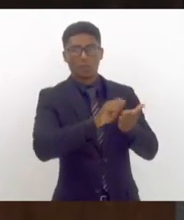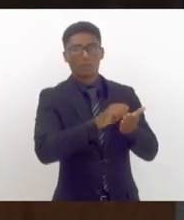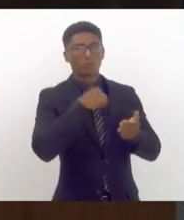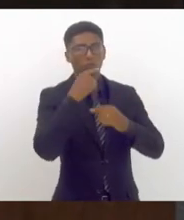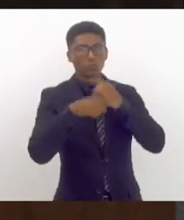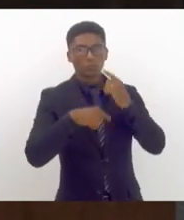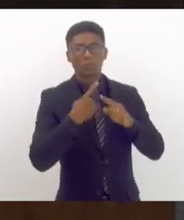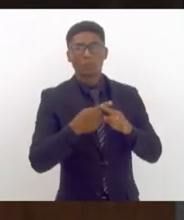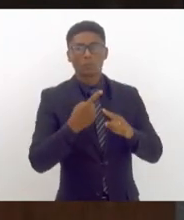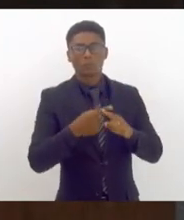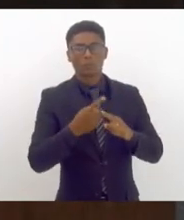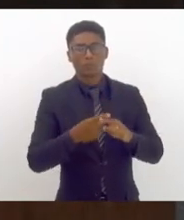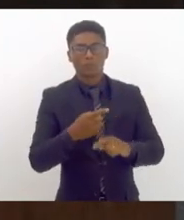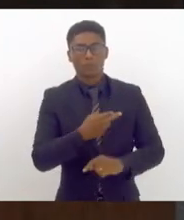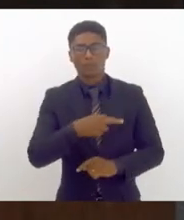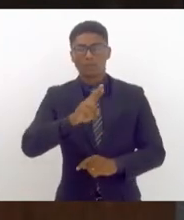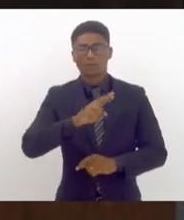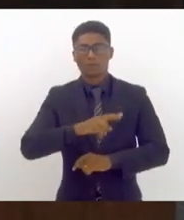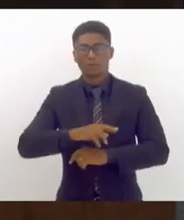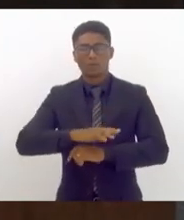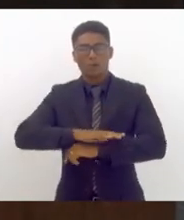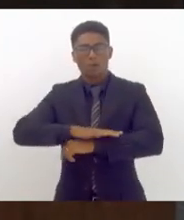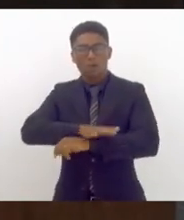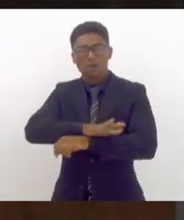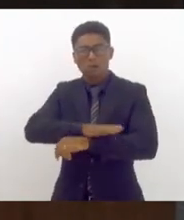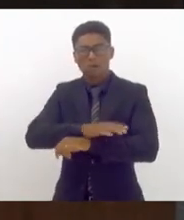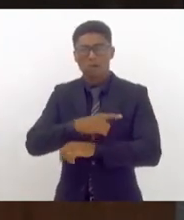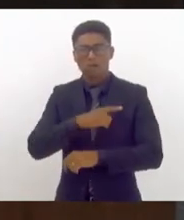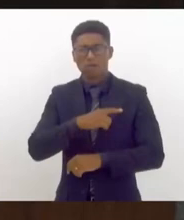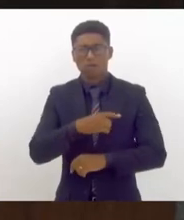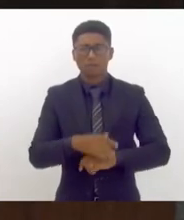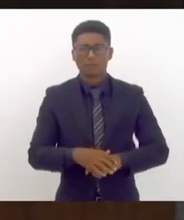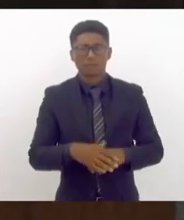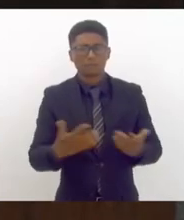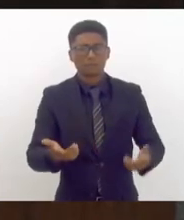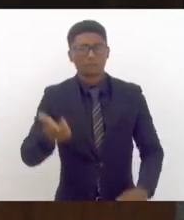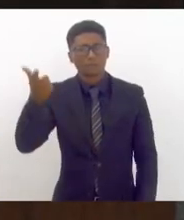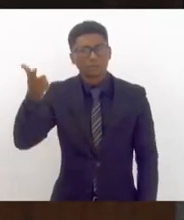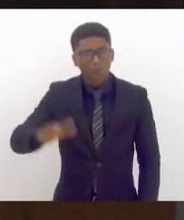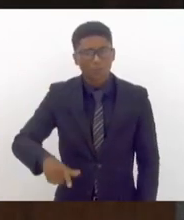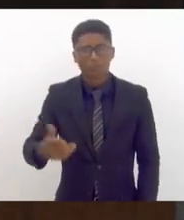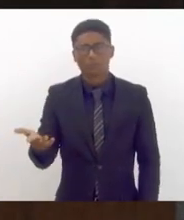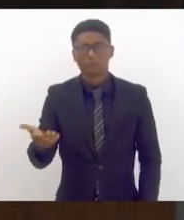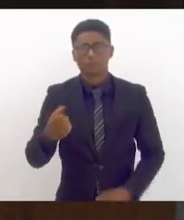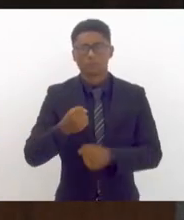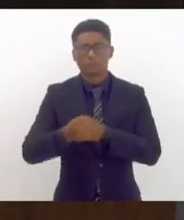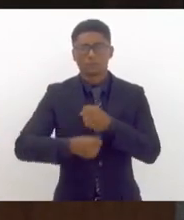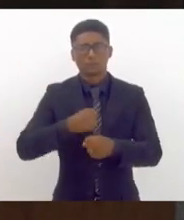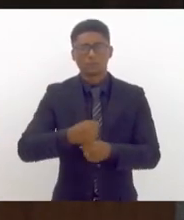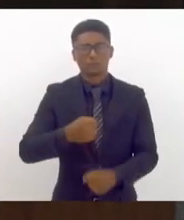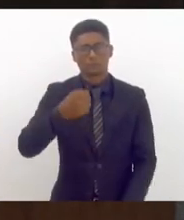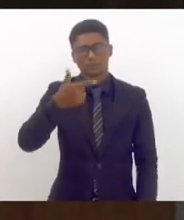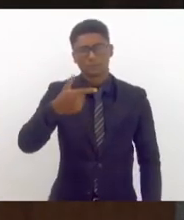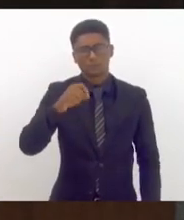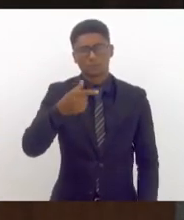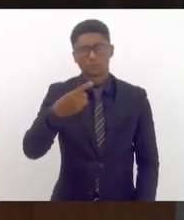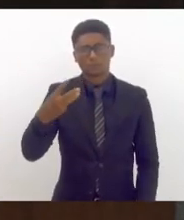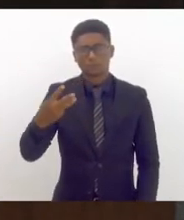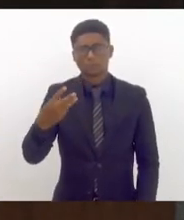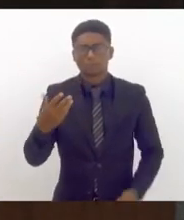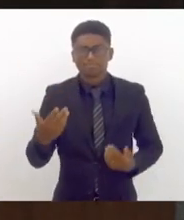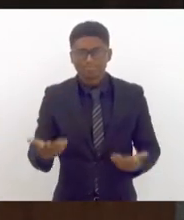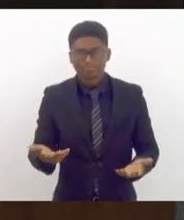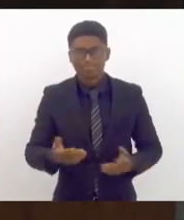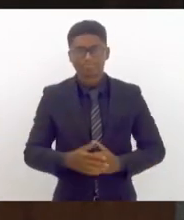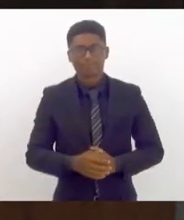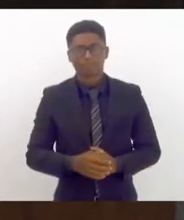de intolerância religiosa. Não é possível que, de novo, em pleno 2023, a gente tenha que